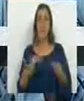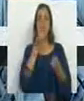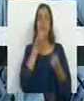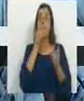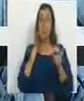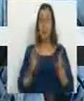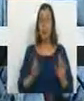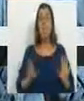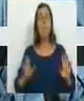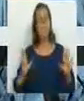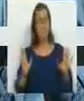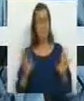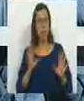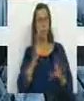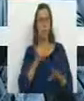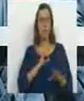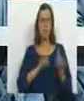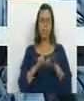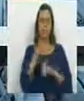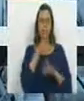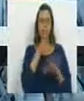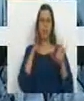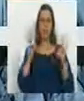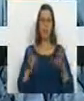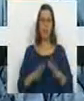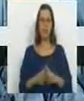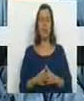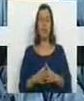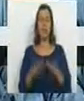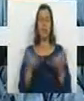bem, mas, senhoras e senhores deputados,